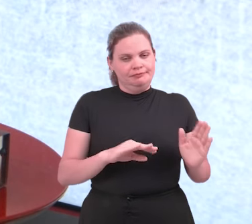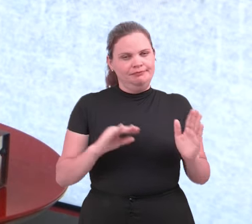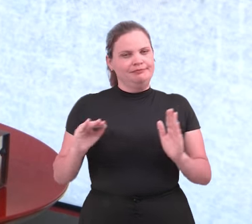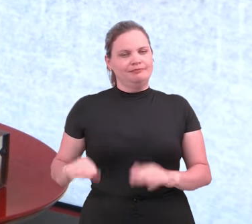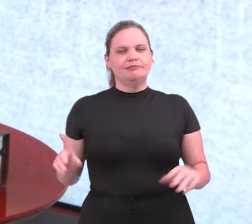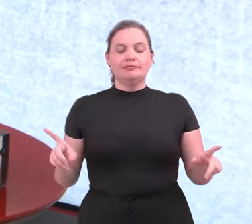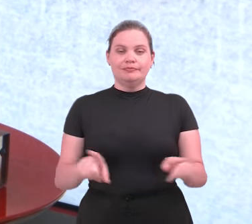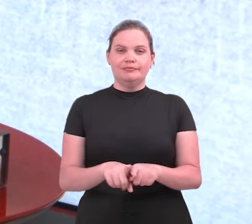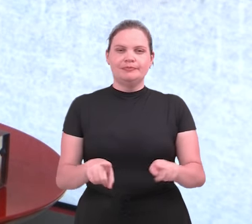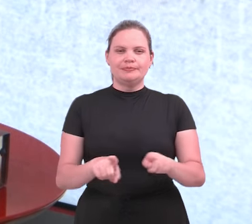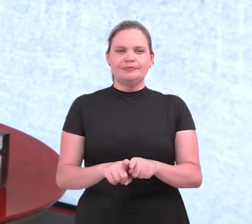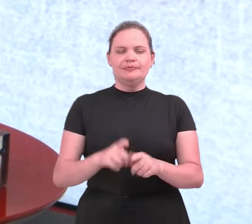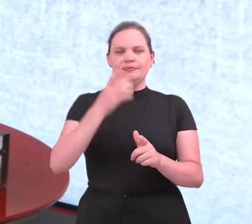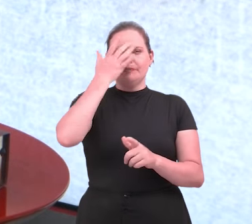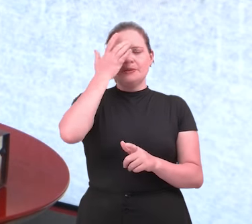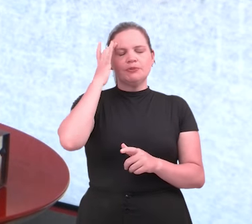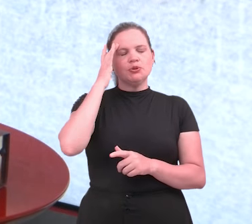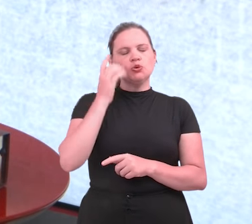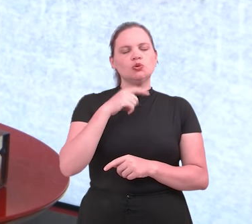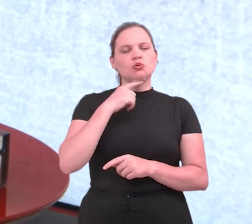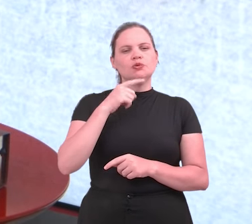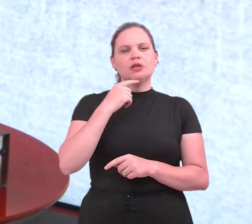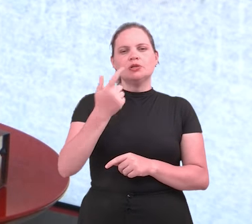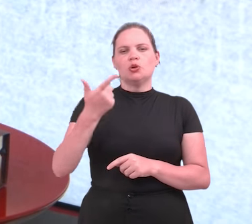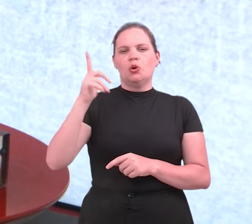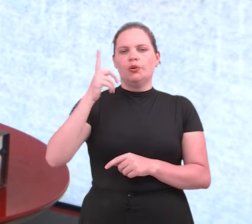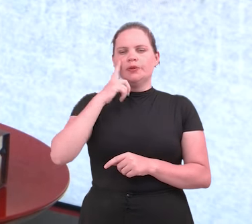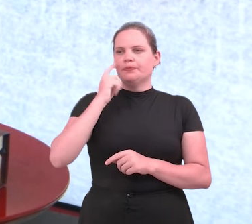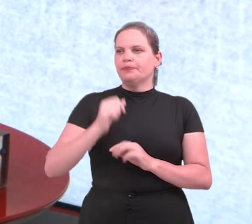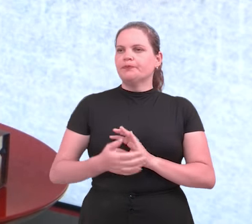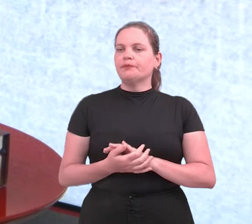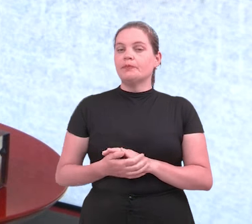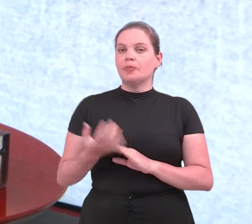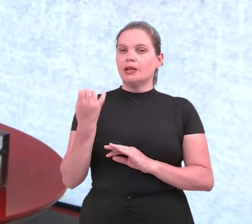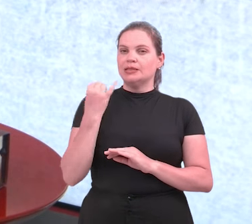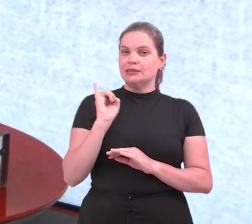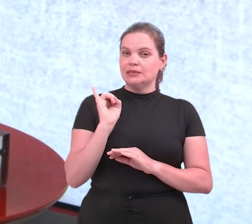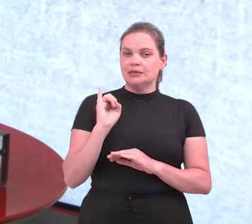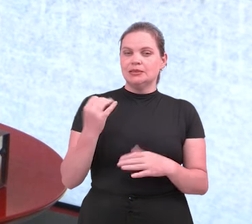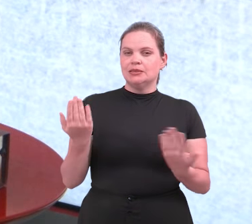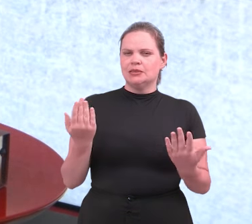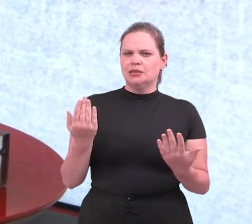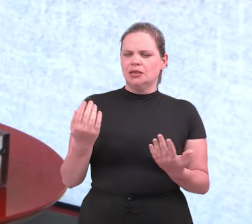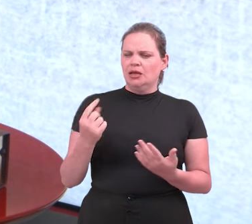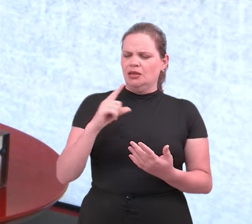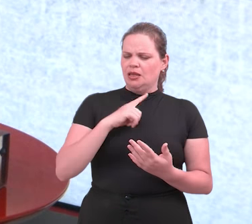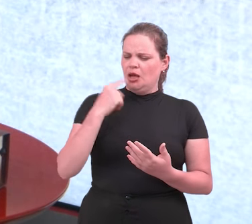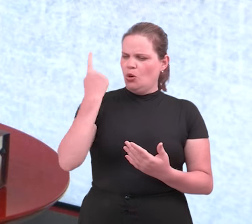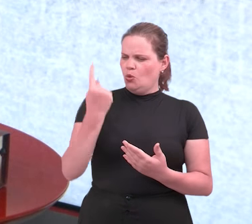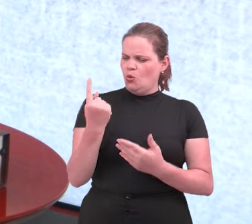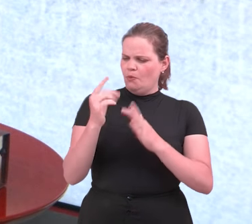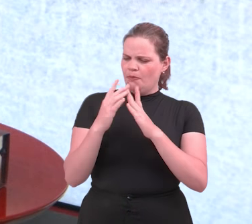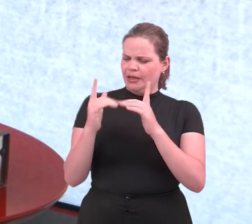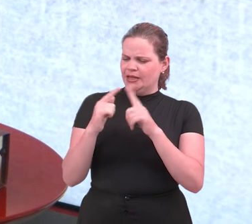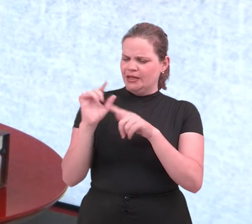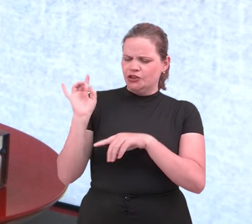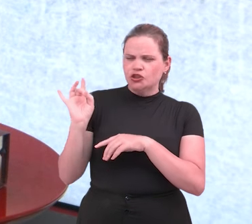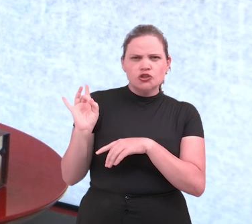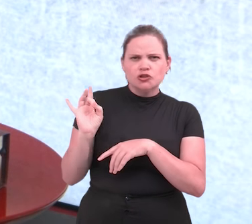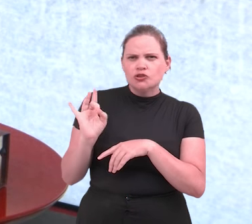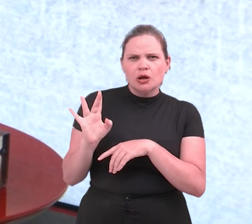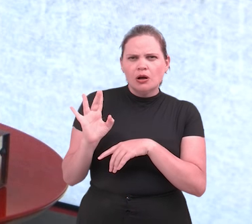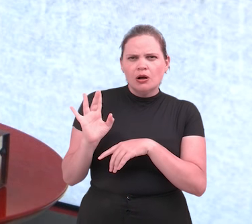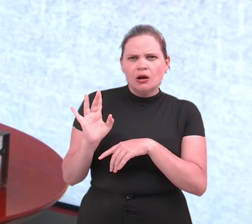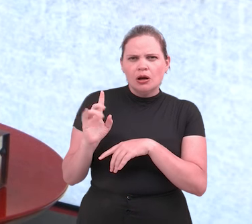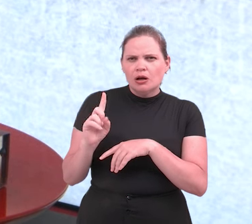pessoas arranjam outras perguntas sobre esse tema. Por exemplo, se existisse uma só igreja, isso não seria melhor